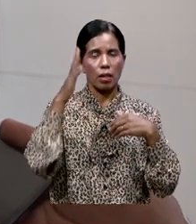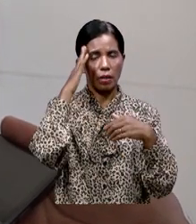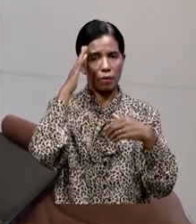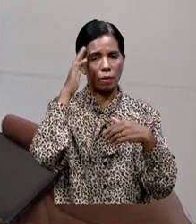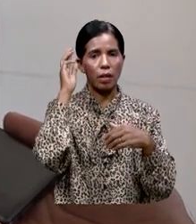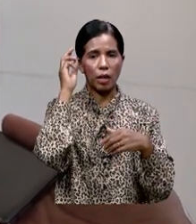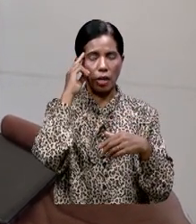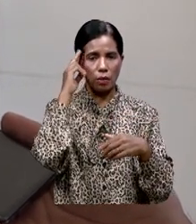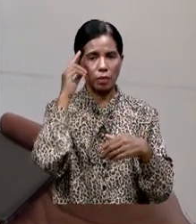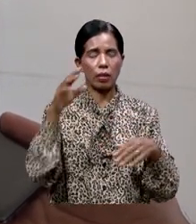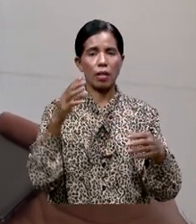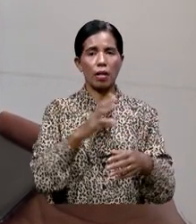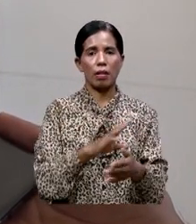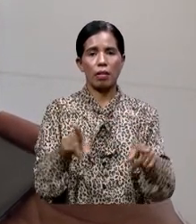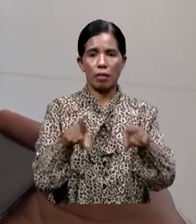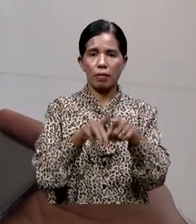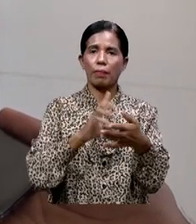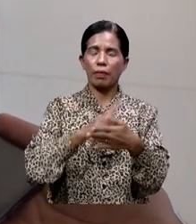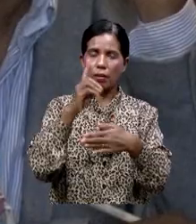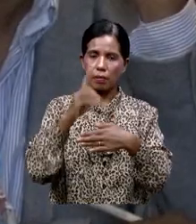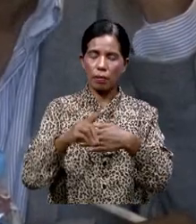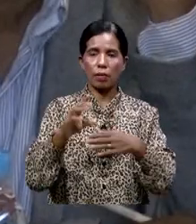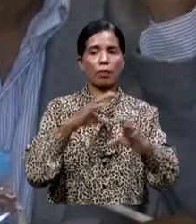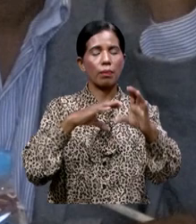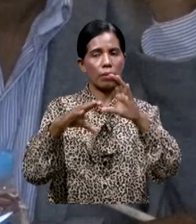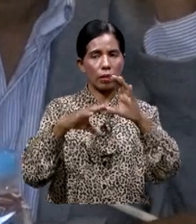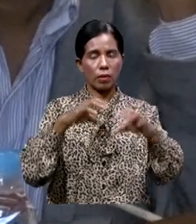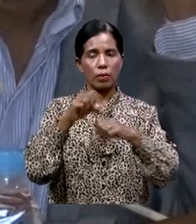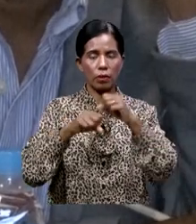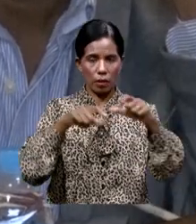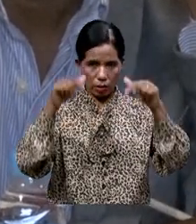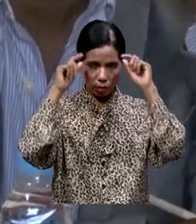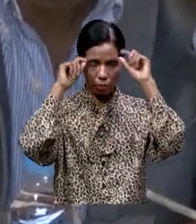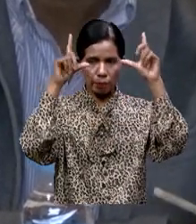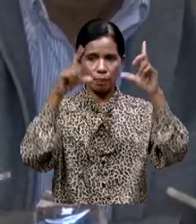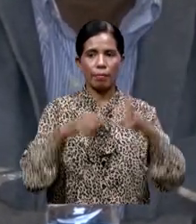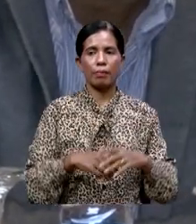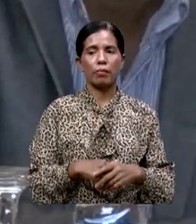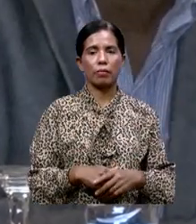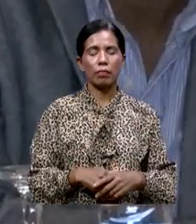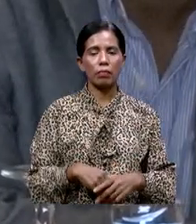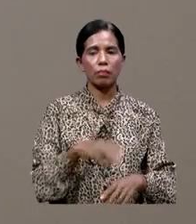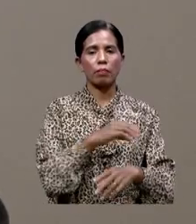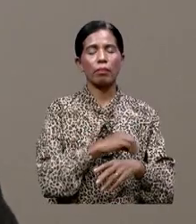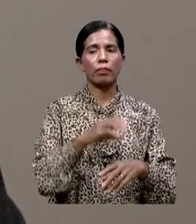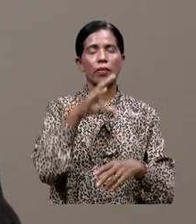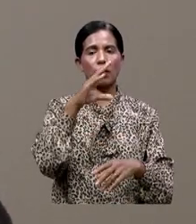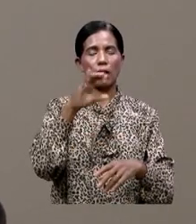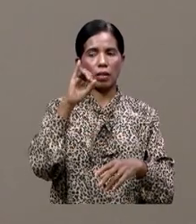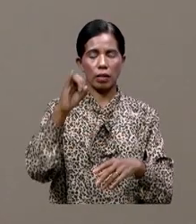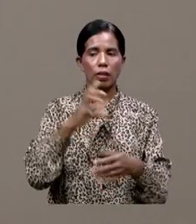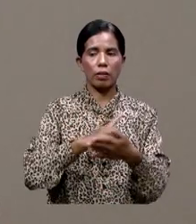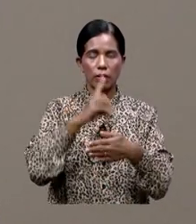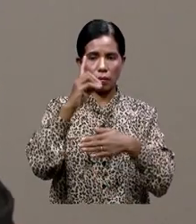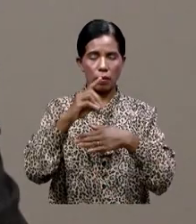atu desenvolve comunicação social ia Timor-Leste. Presidente do Conselho de Imprensa Ateten, atu desenvolve